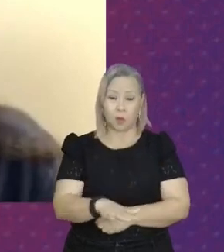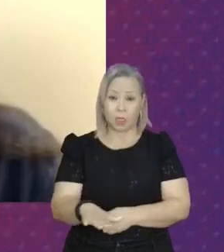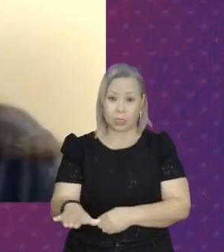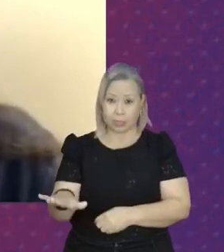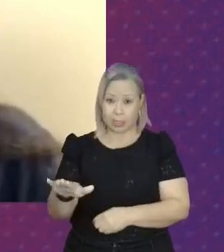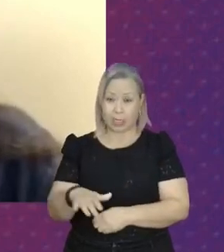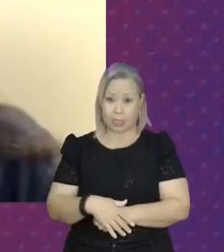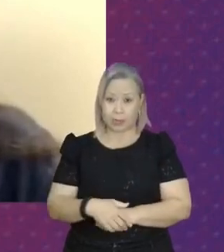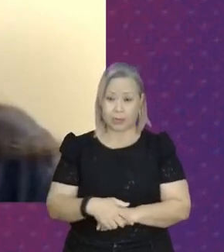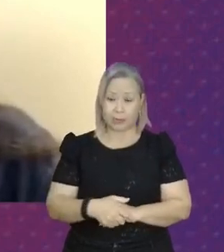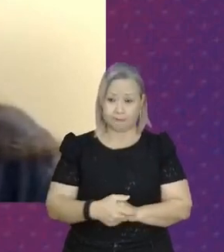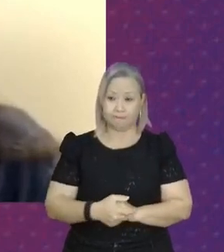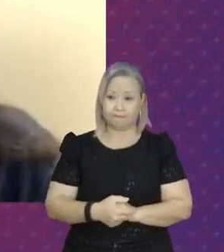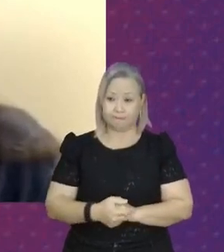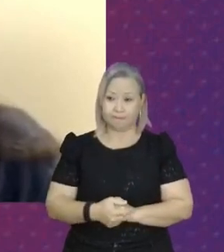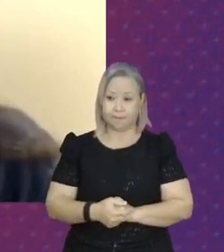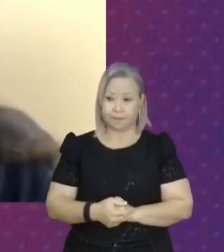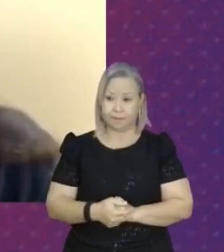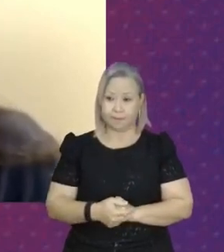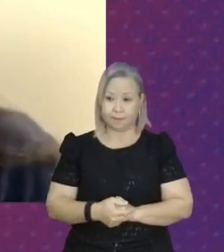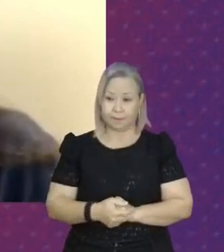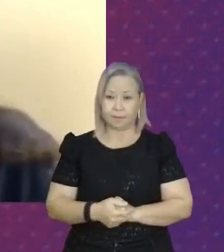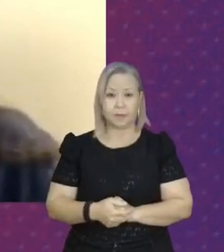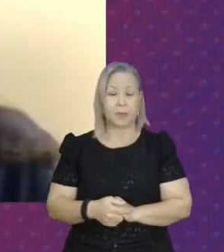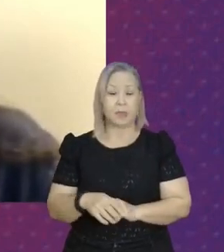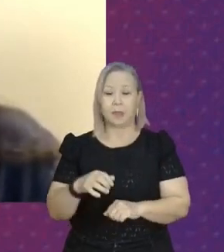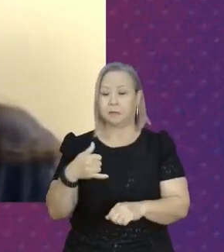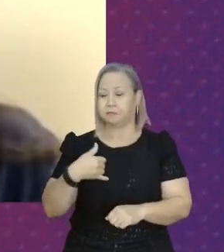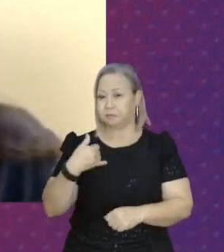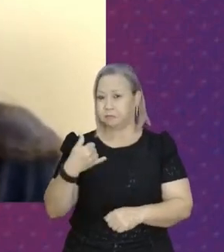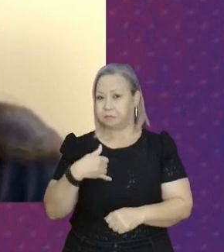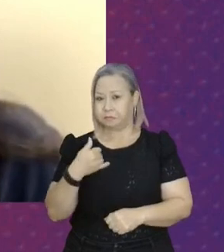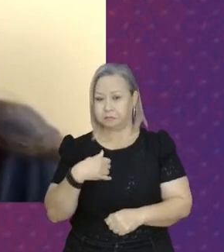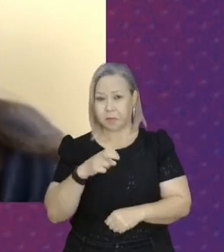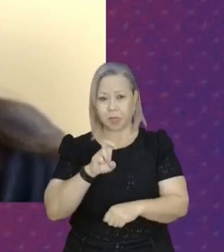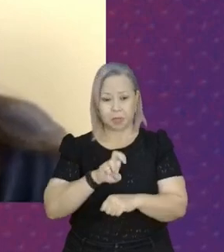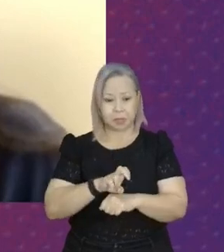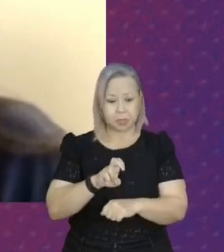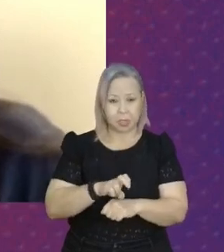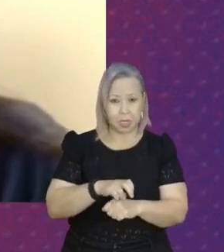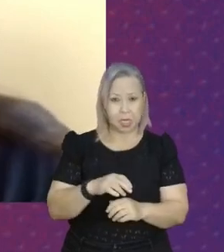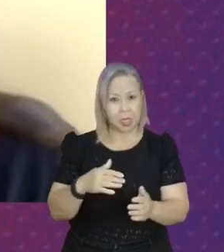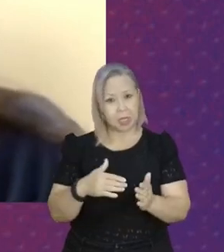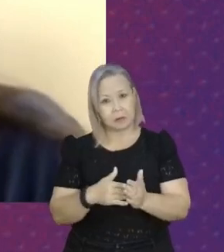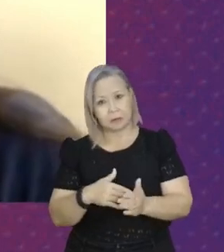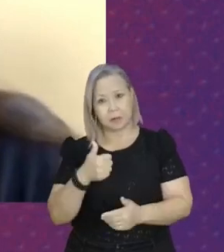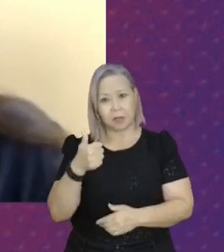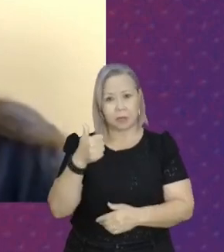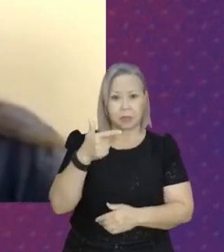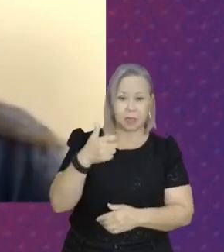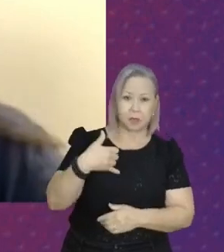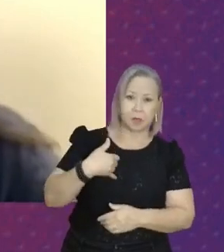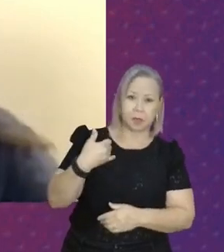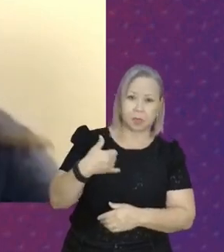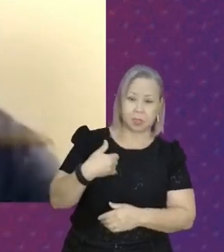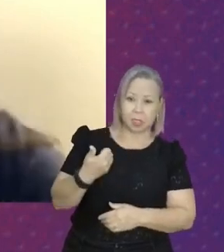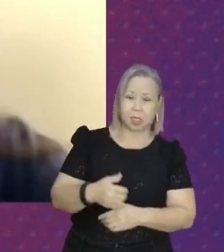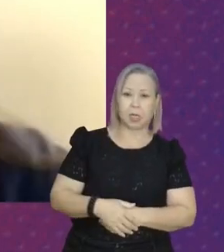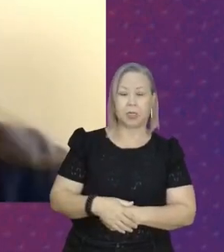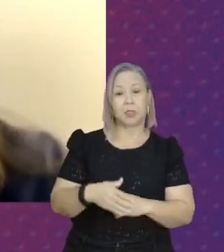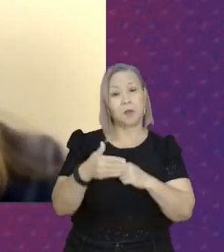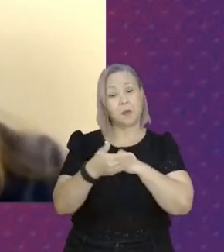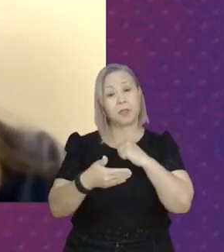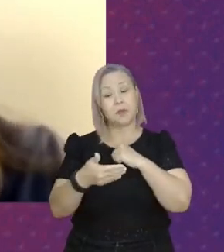crianças em idade de creche ou enfim, até 12 anos, mas que basicamente